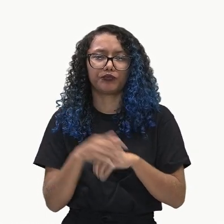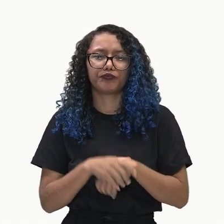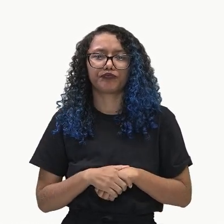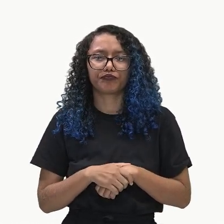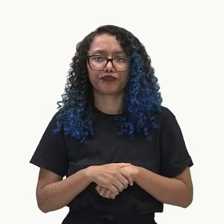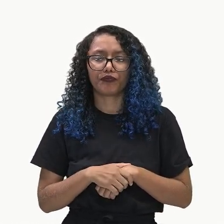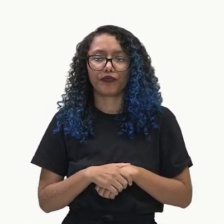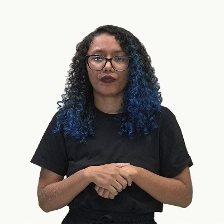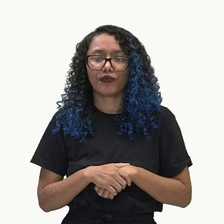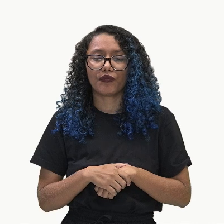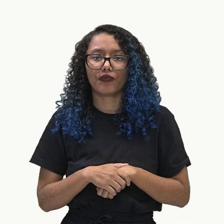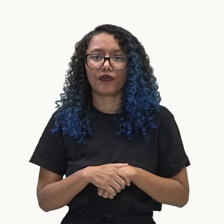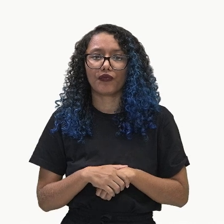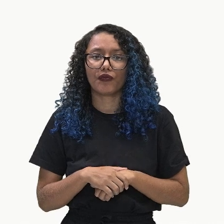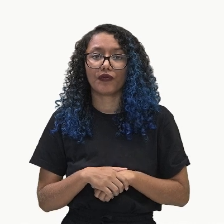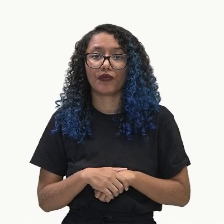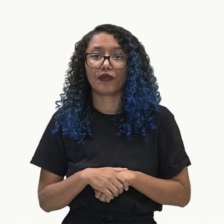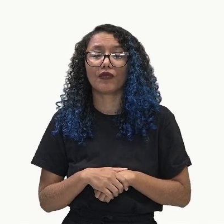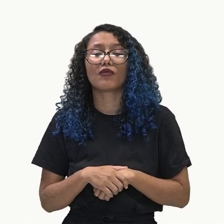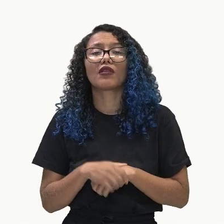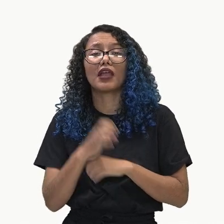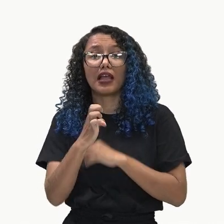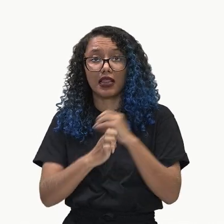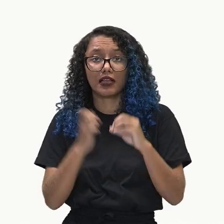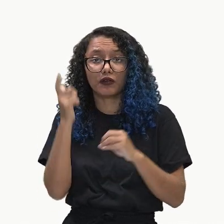ganha elétron, ele se torna um cátion.